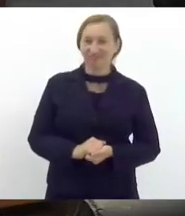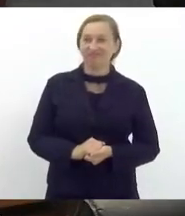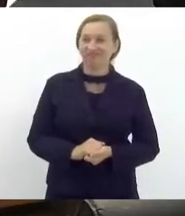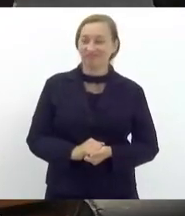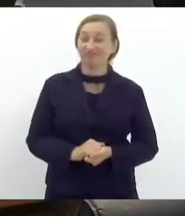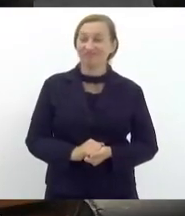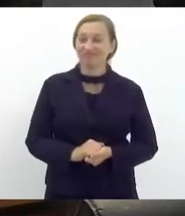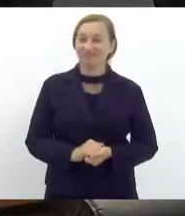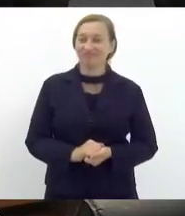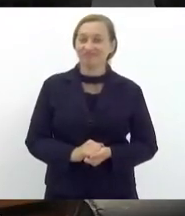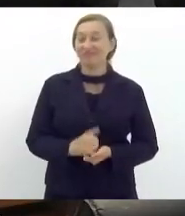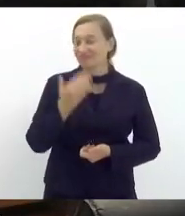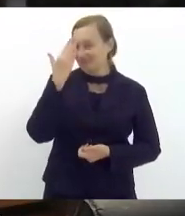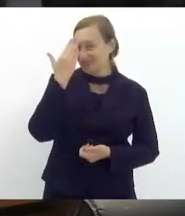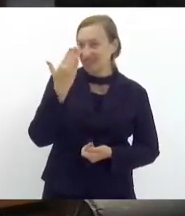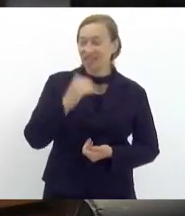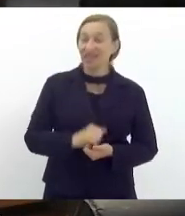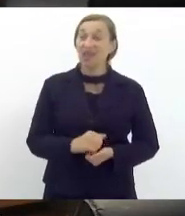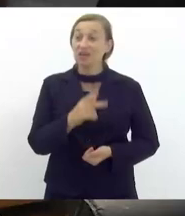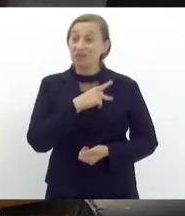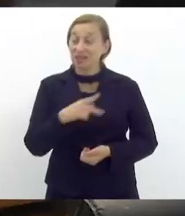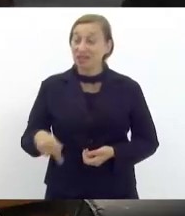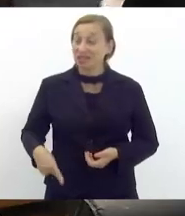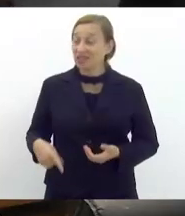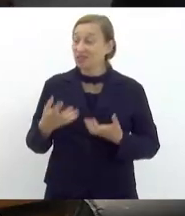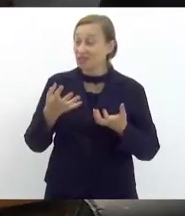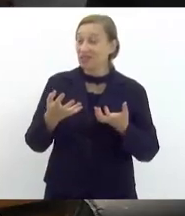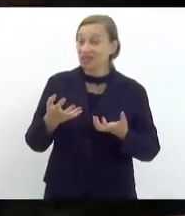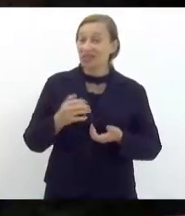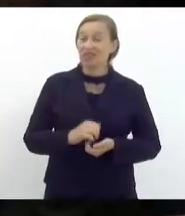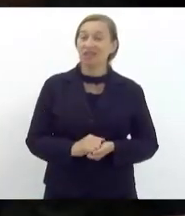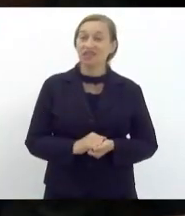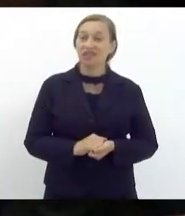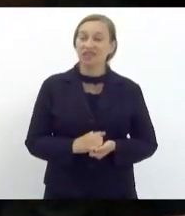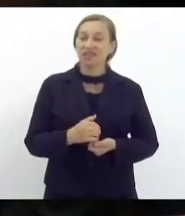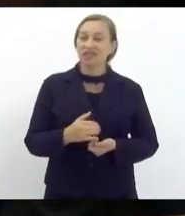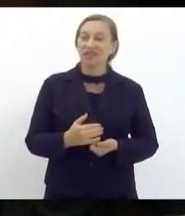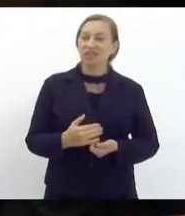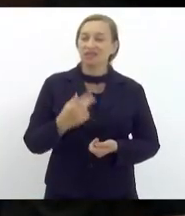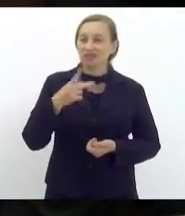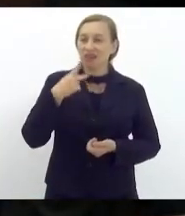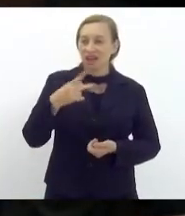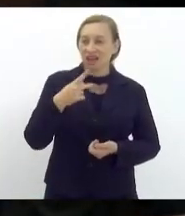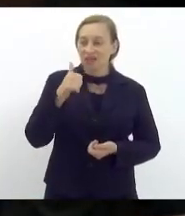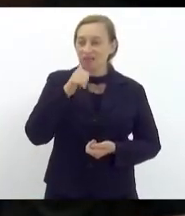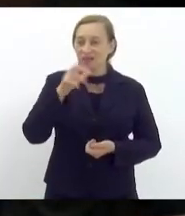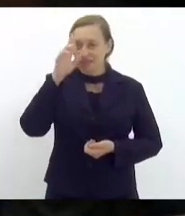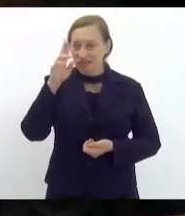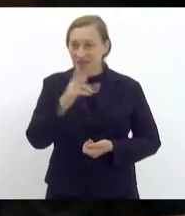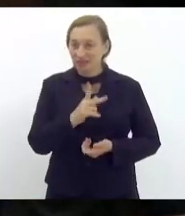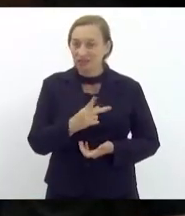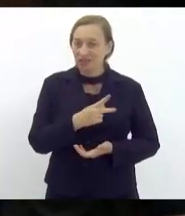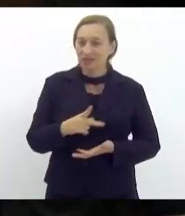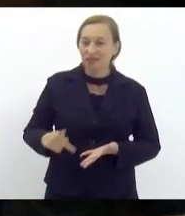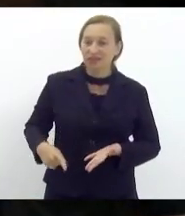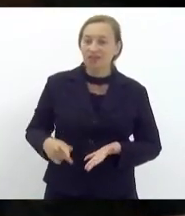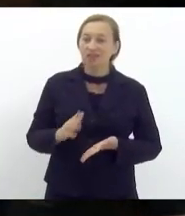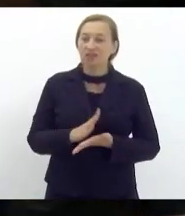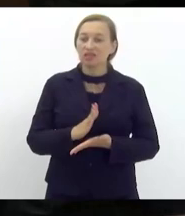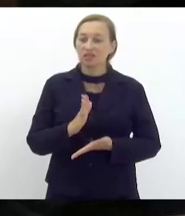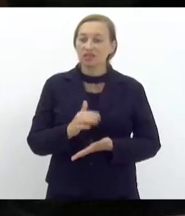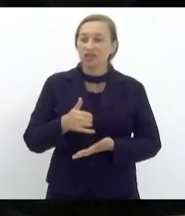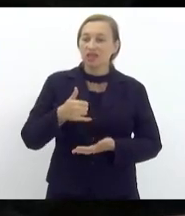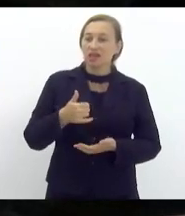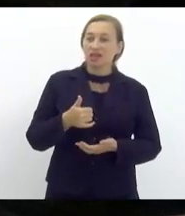então tá obrigada Presidente eu queria consignar meu voto de abstenção no na no